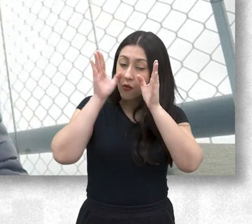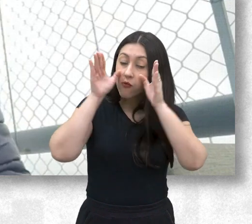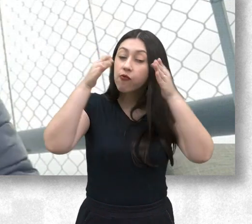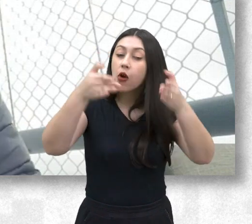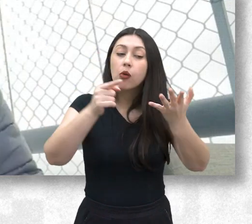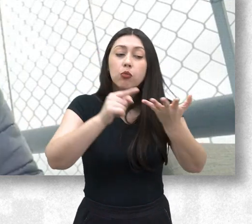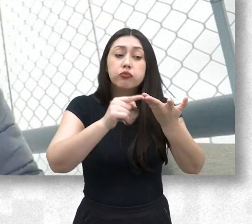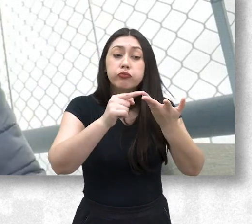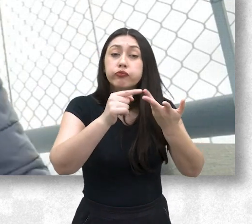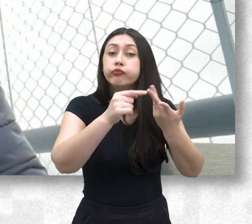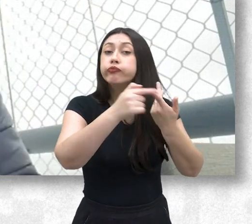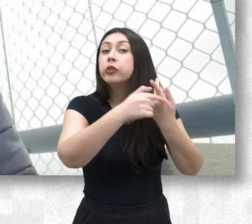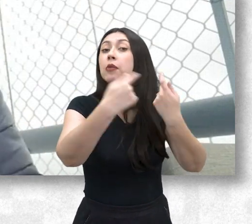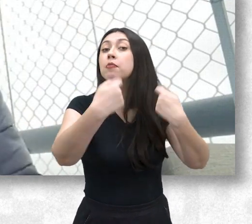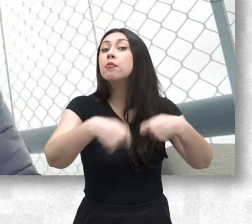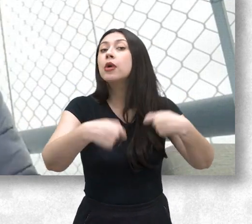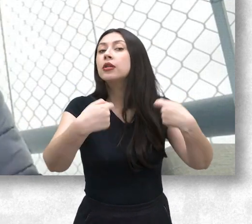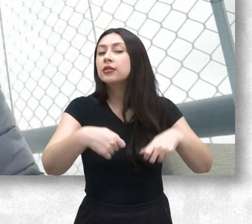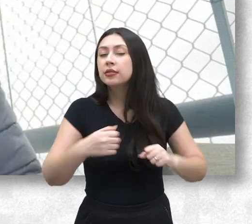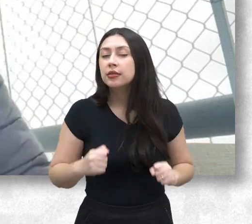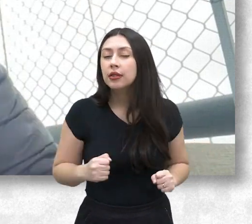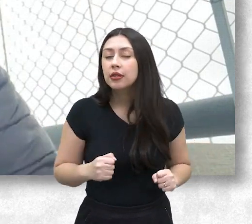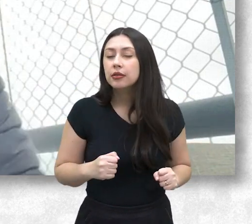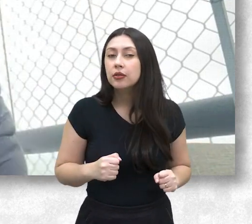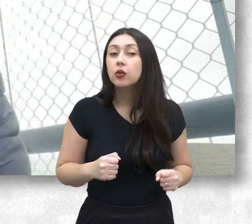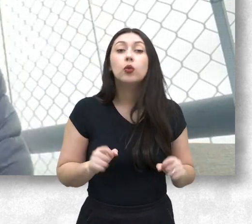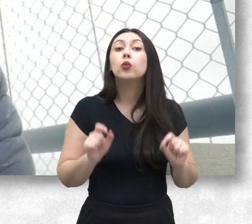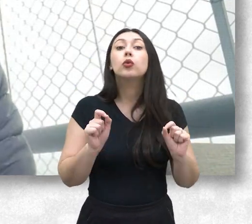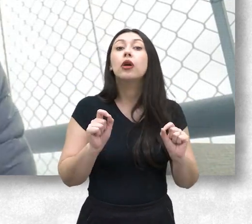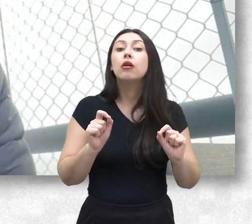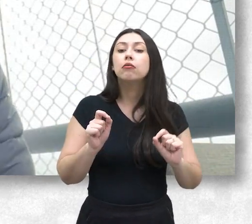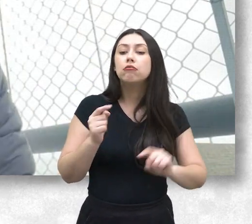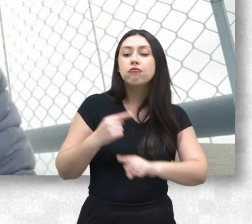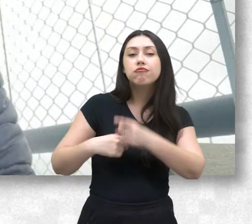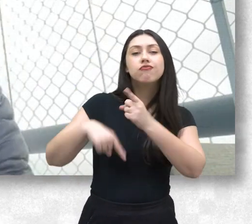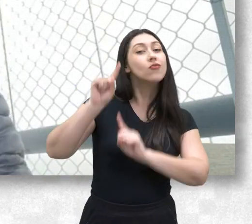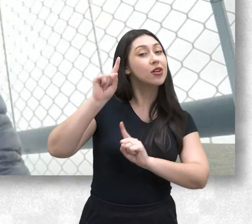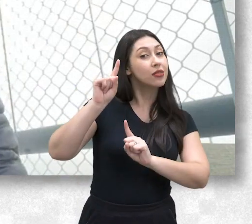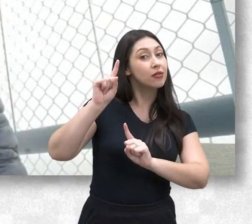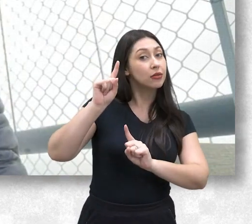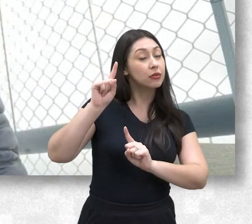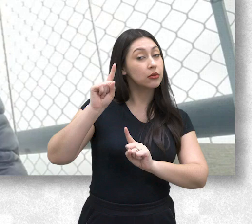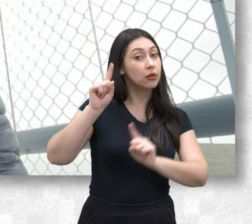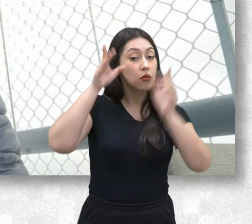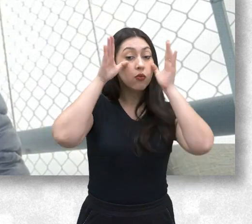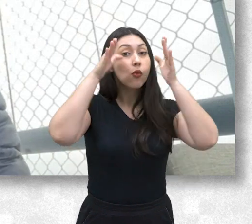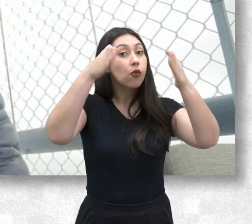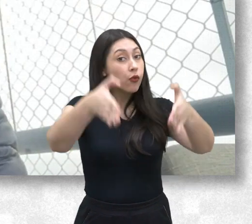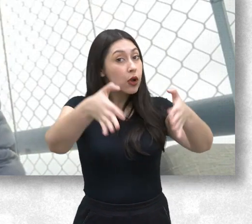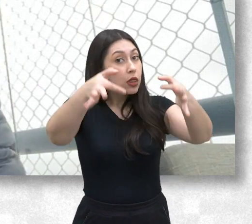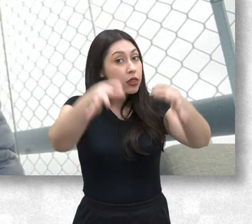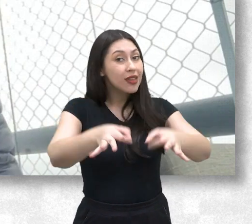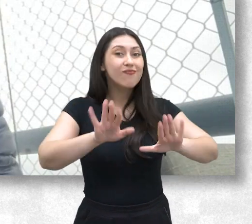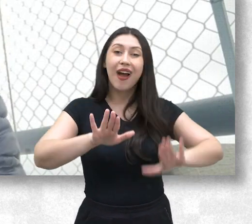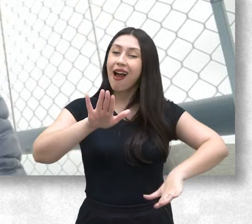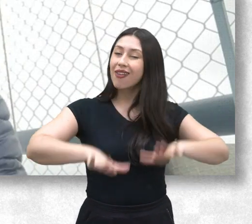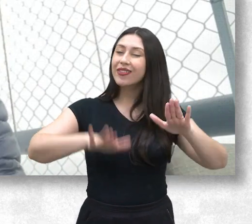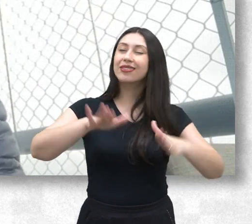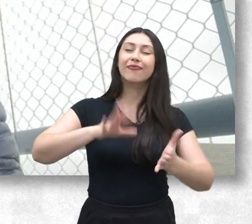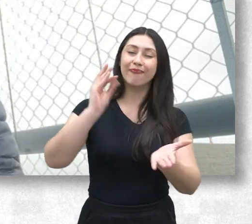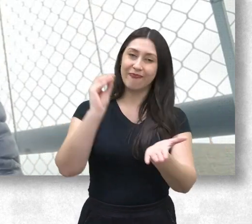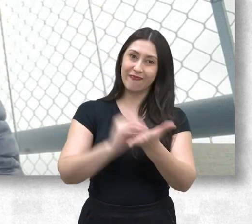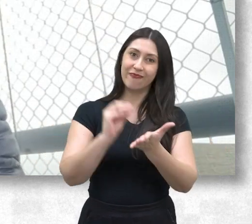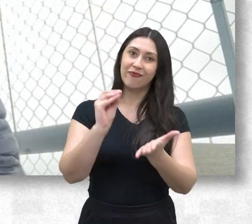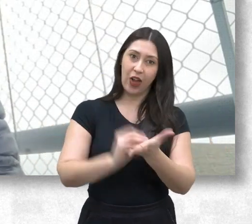cidade, do que as pessoas precisam, o que a cidade precisa para avançar. Esse é o mundo ideal e a gente sabe